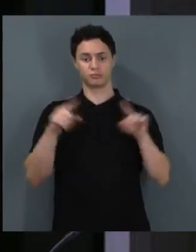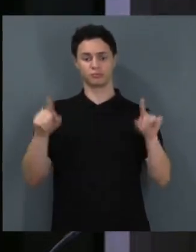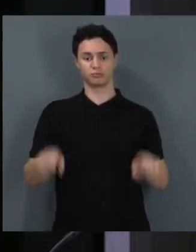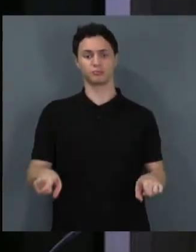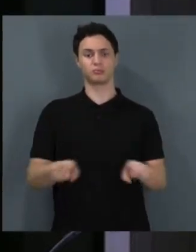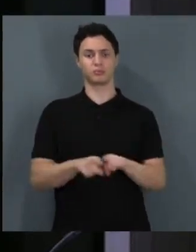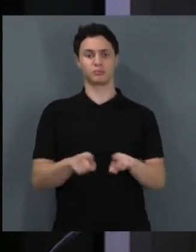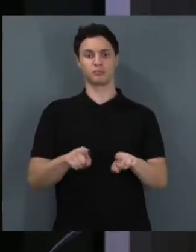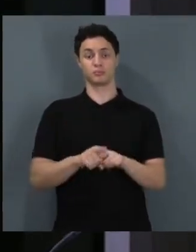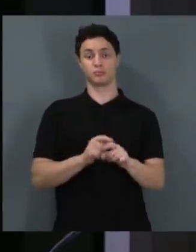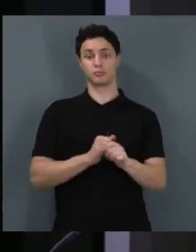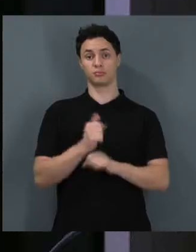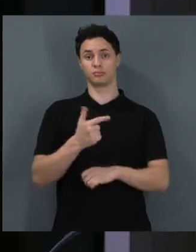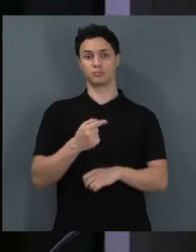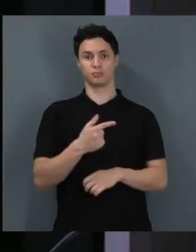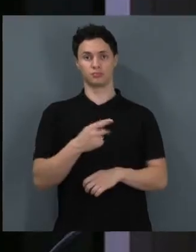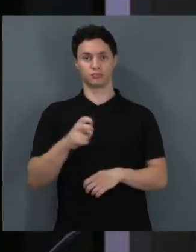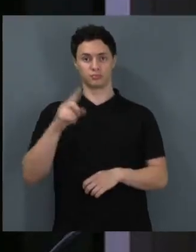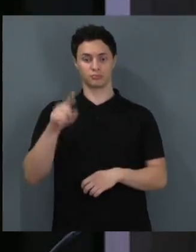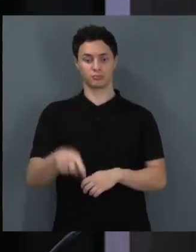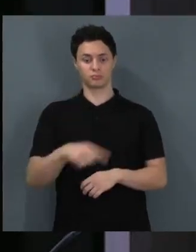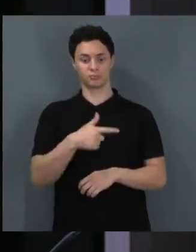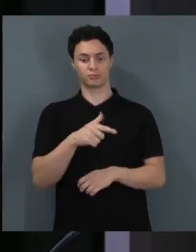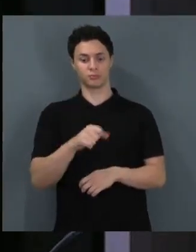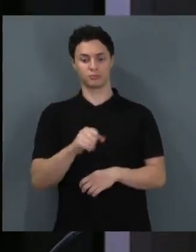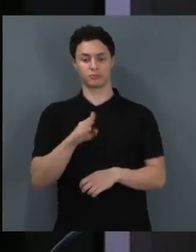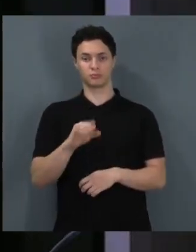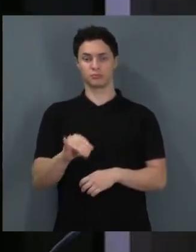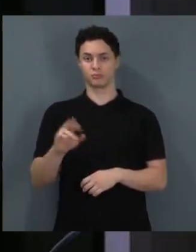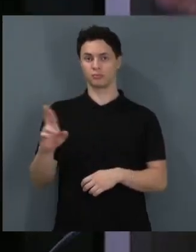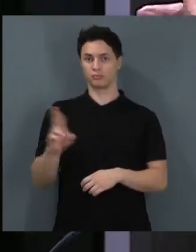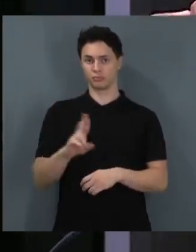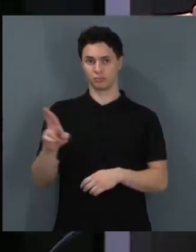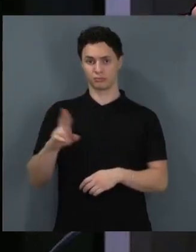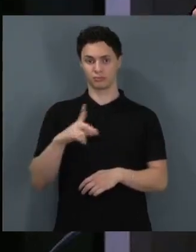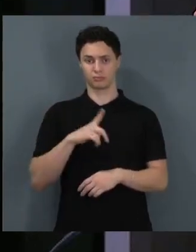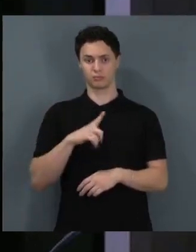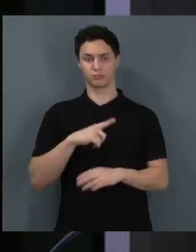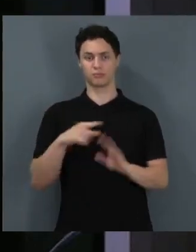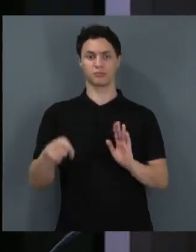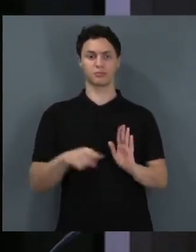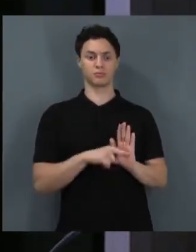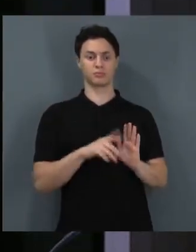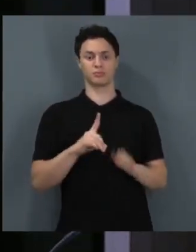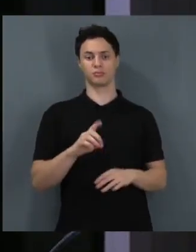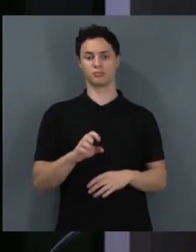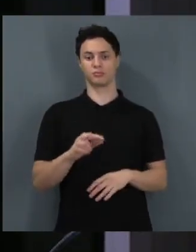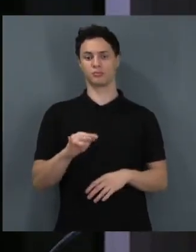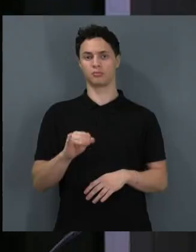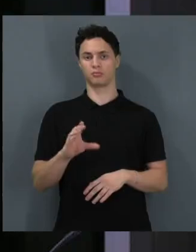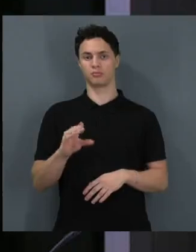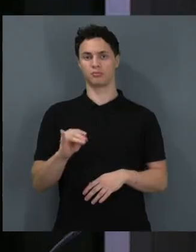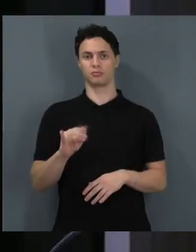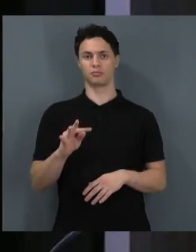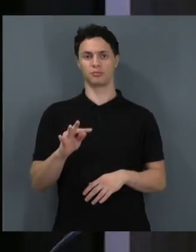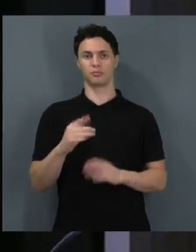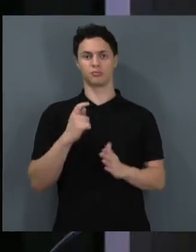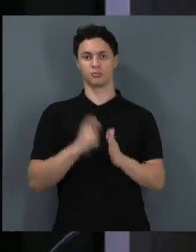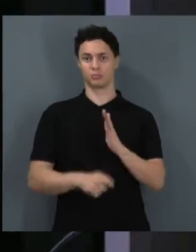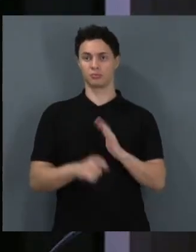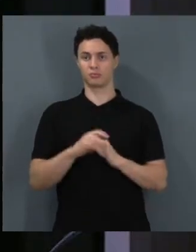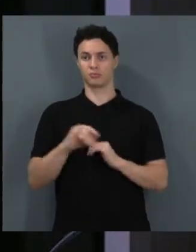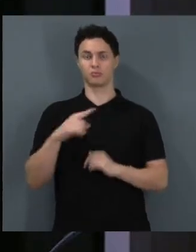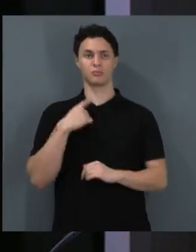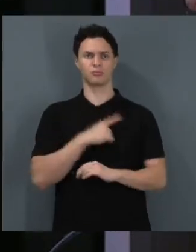comissionados em 2025, são 28 bilhões de reais de déficit fiscal. Se nós somarmos